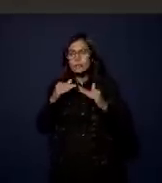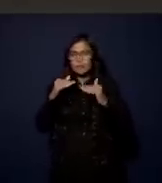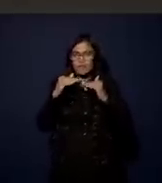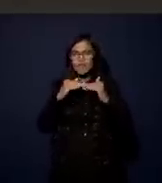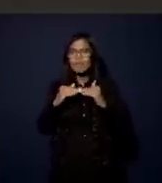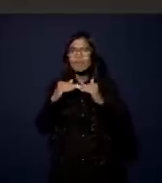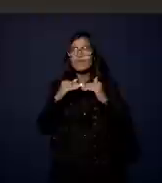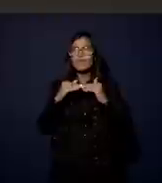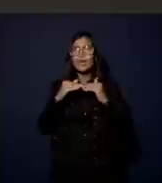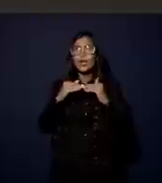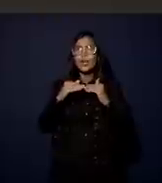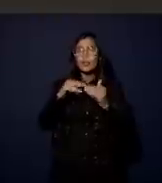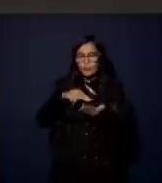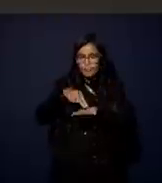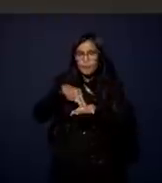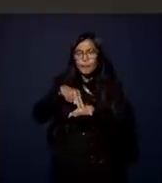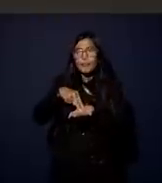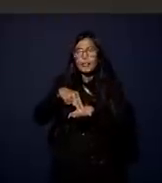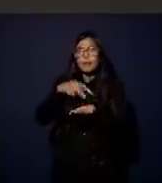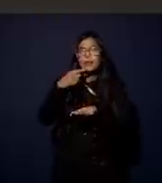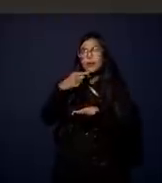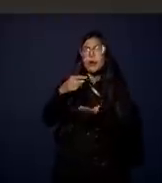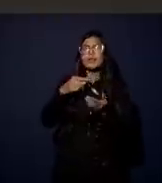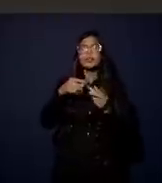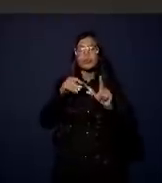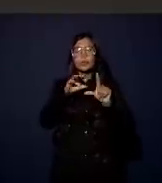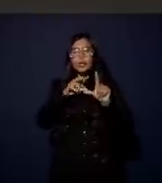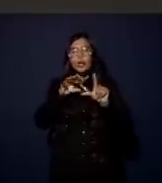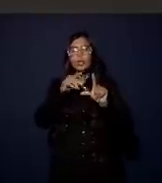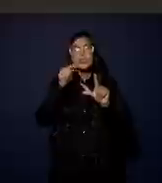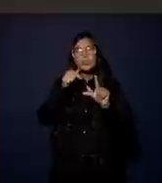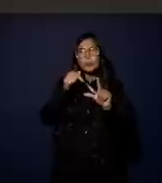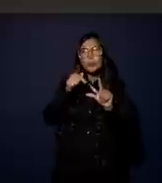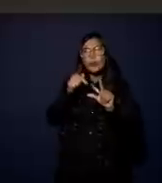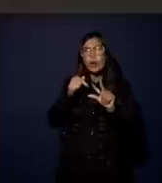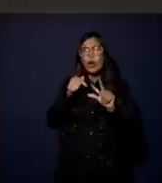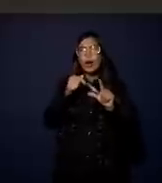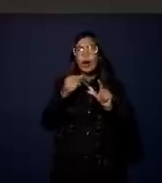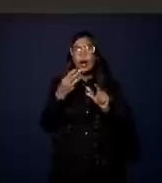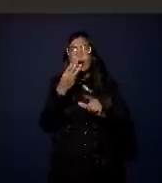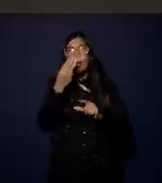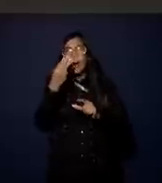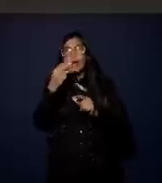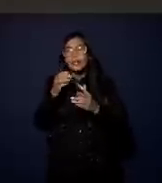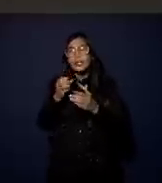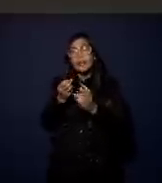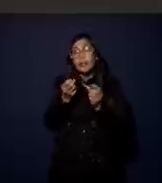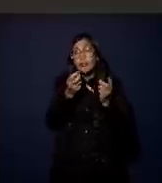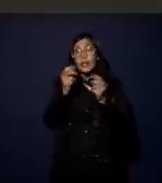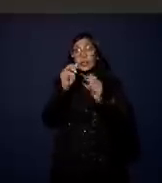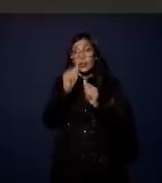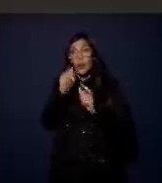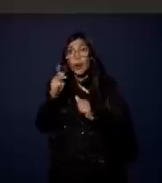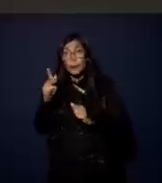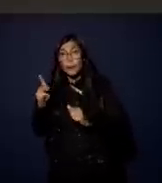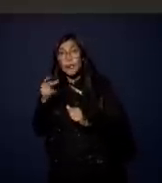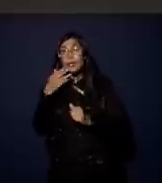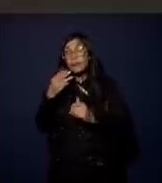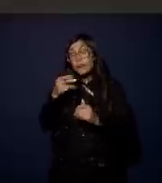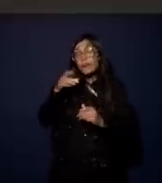mas eu acho que os Players que estão bem posicionados no que diz respeito à sua estratégia no que diz respeito a sua estrutura de Capital